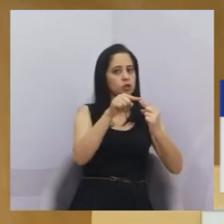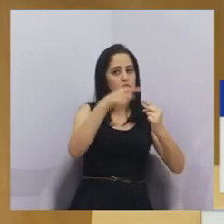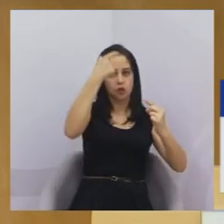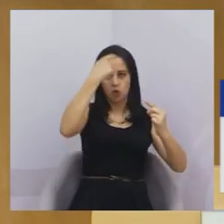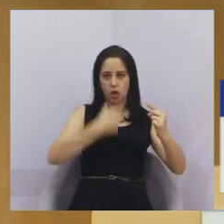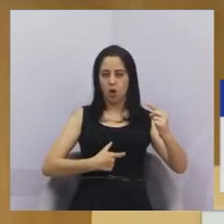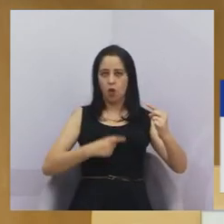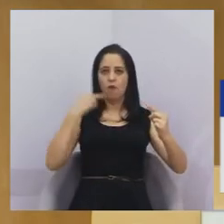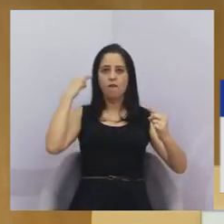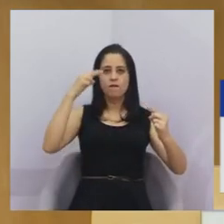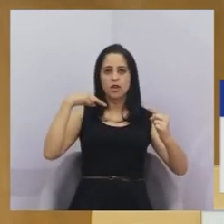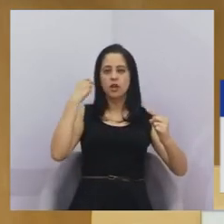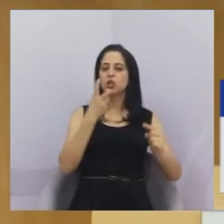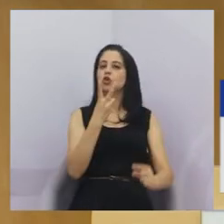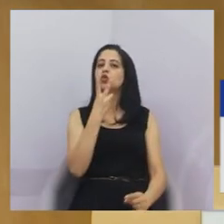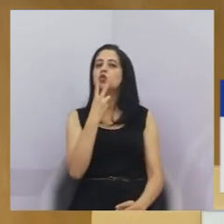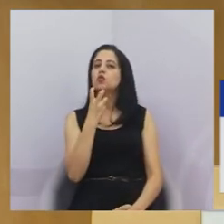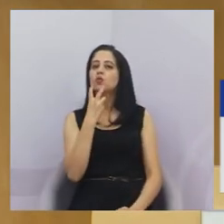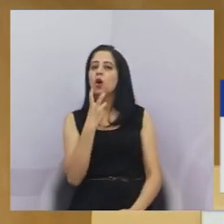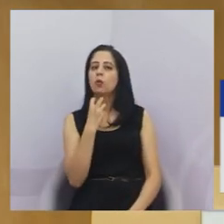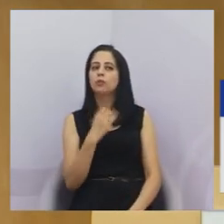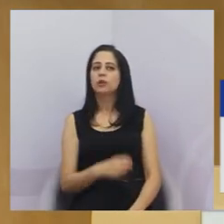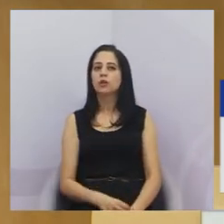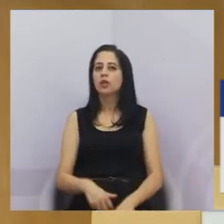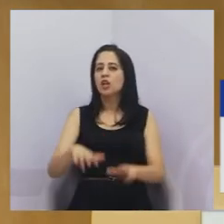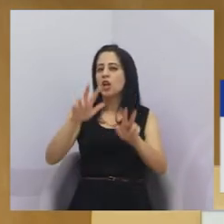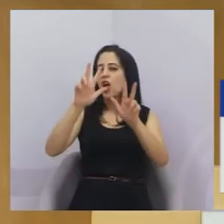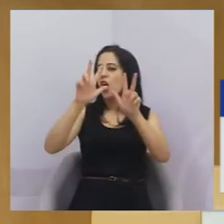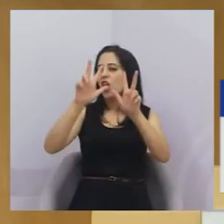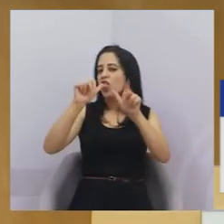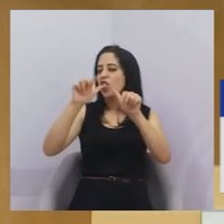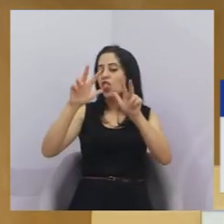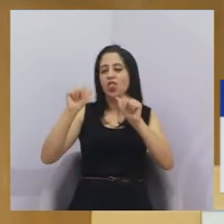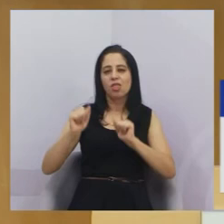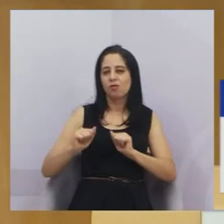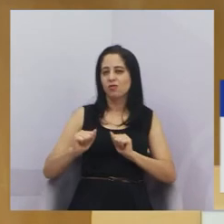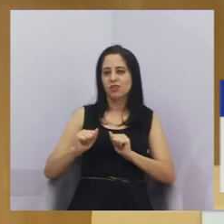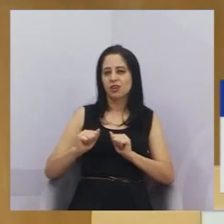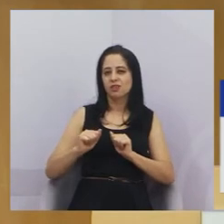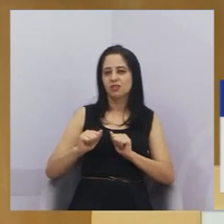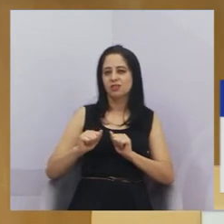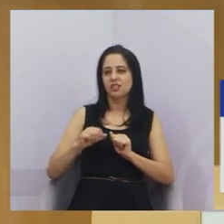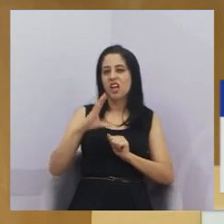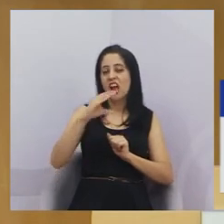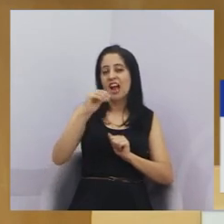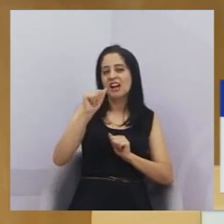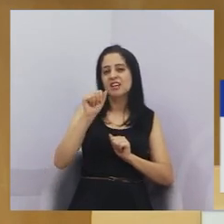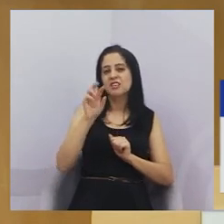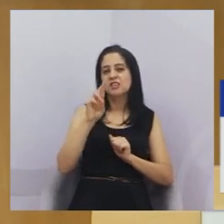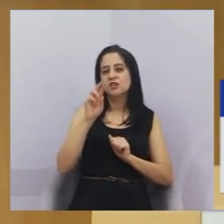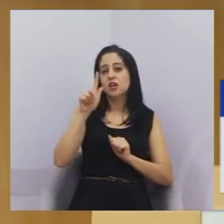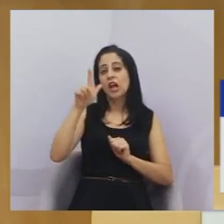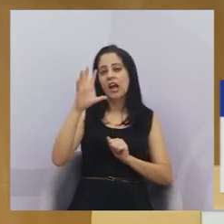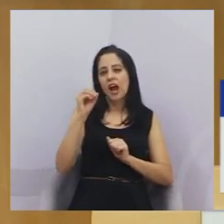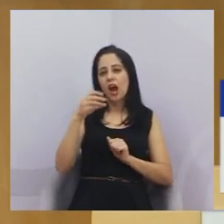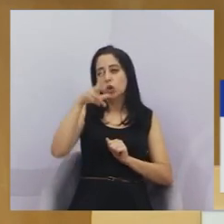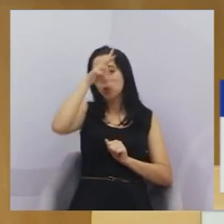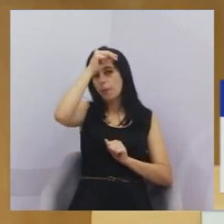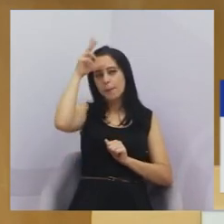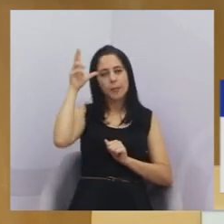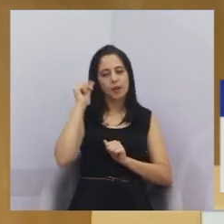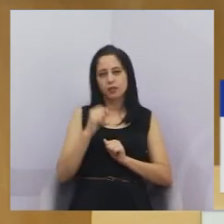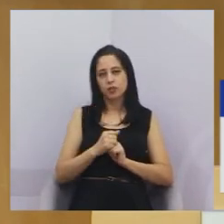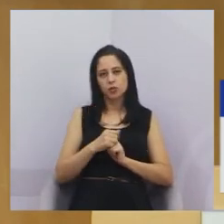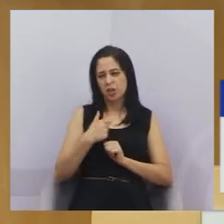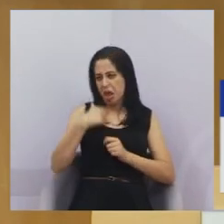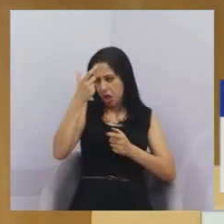Valmir, nunca tive cargo na prefeitura, nem da Abdalmito Ribeiro Mota. Me ofereceram, nunca tive. E